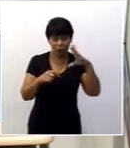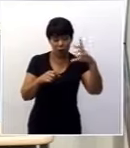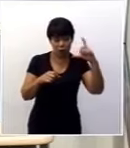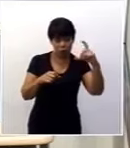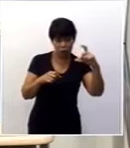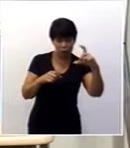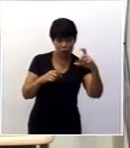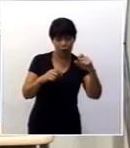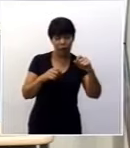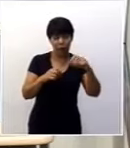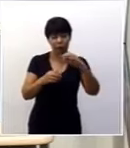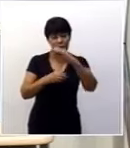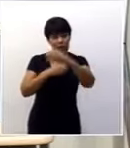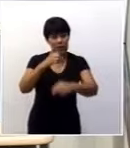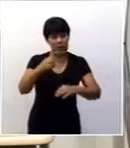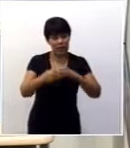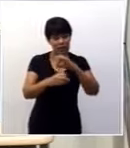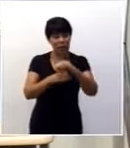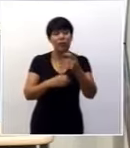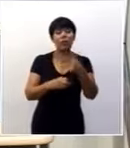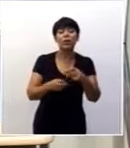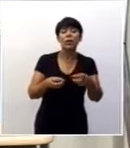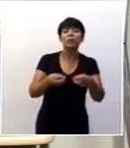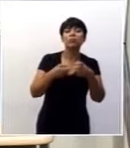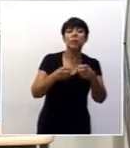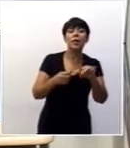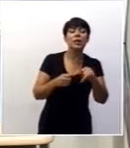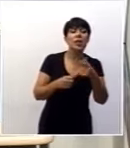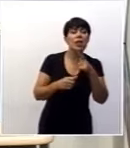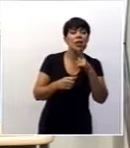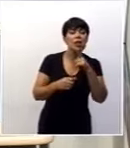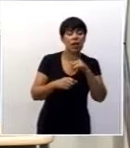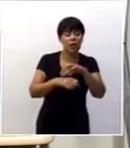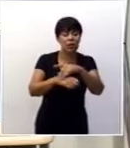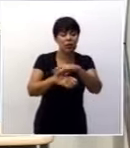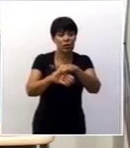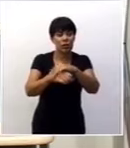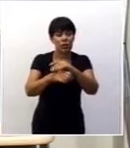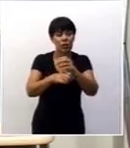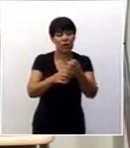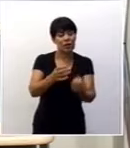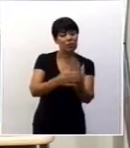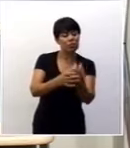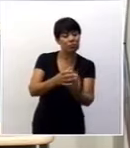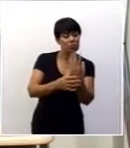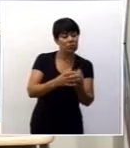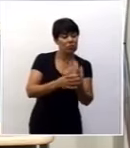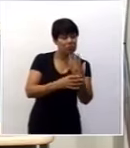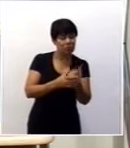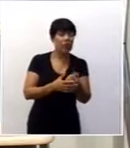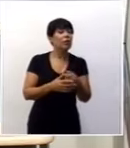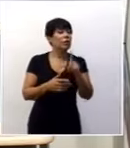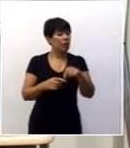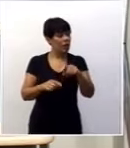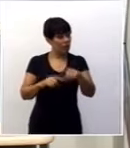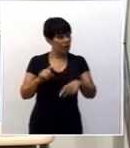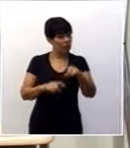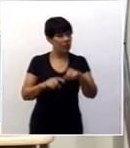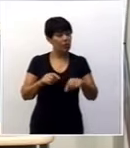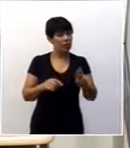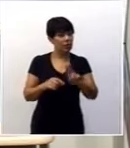assinatura espectral. Consigo saber se tem alguma praga numa plantação, por exemplo, né? Então, é uma ferramenta muito utilizada